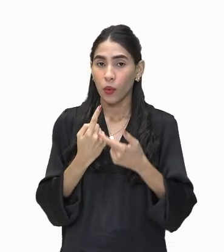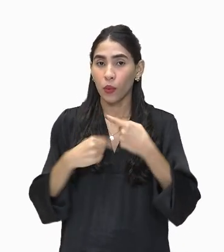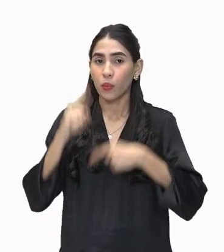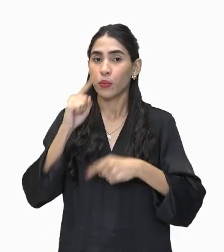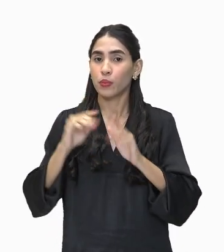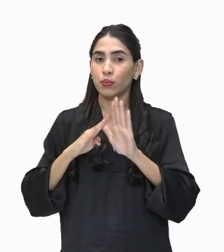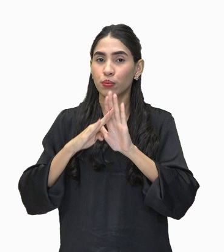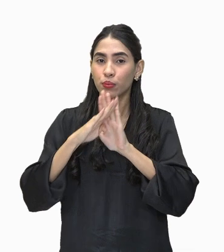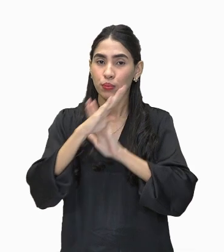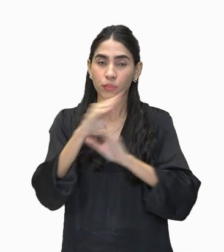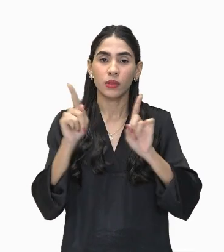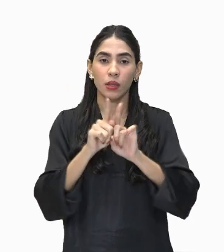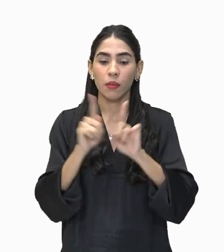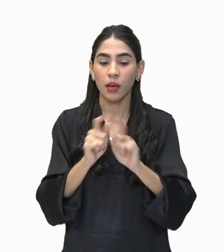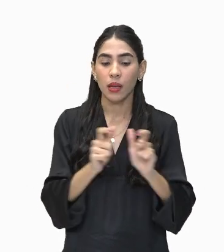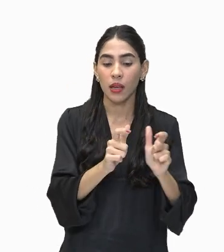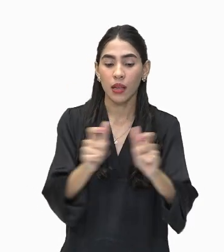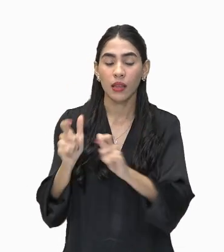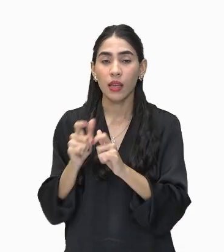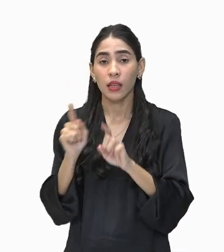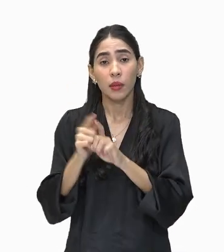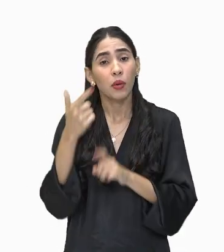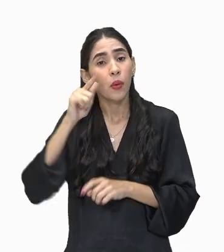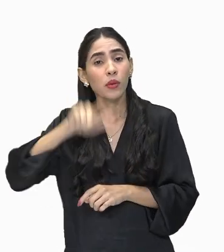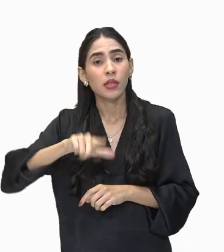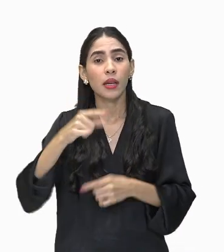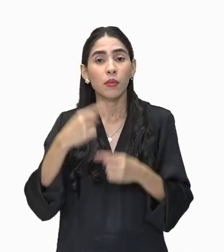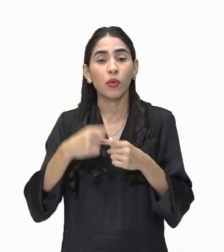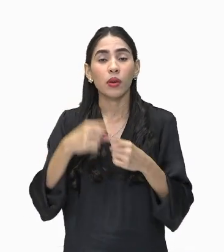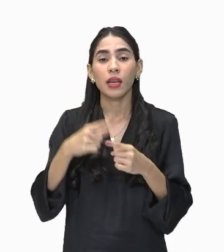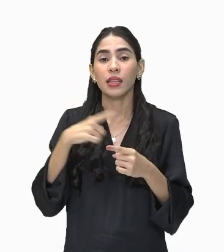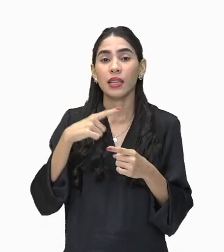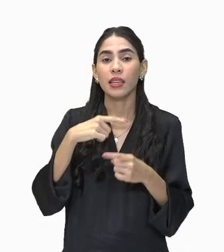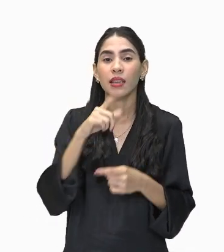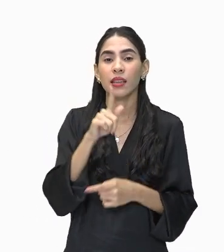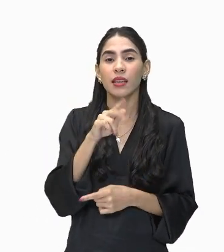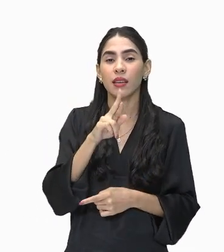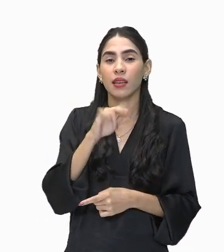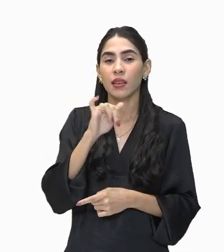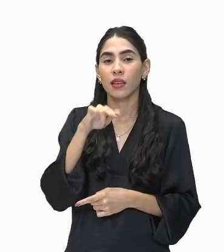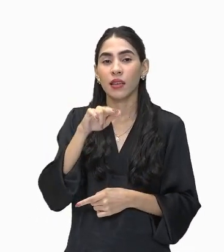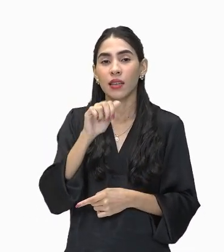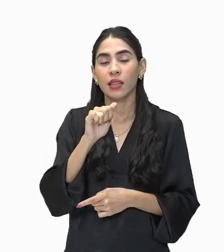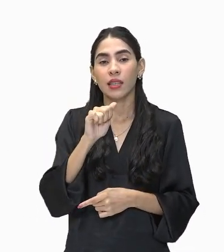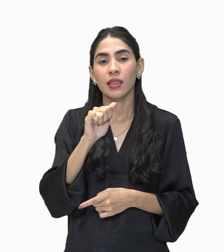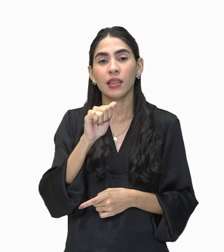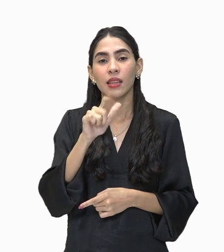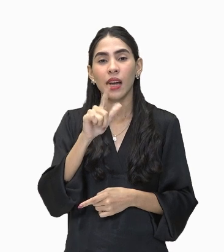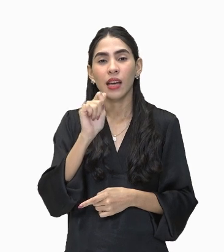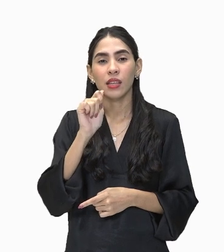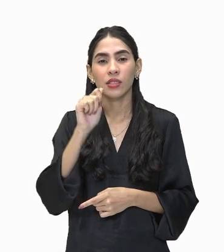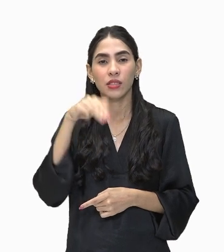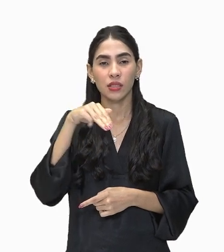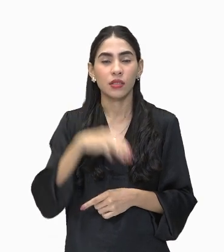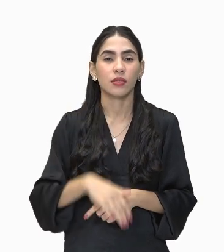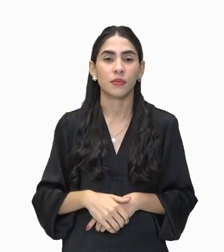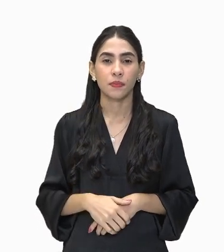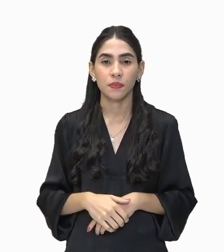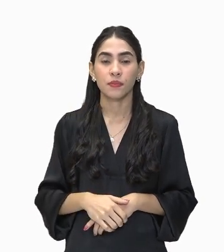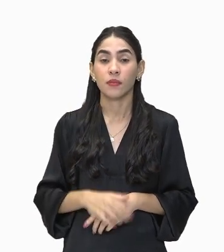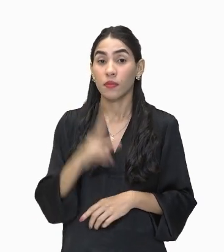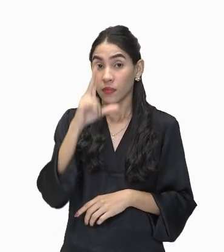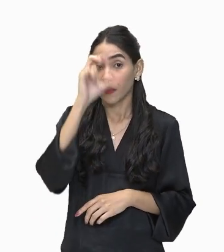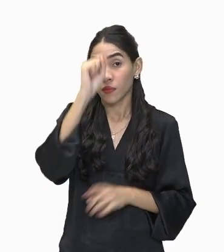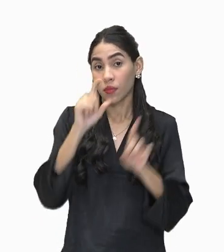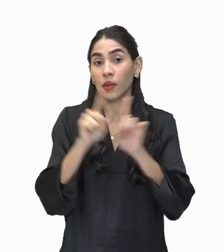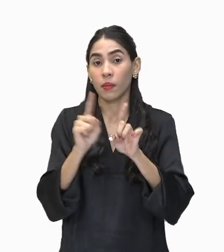muitas dessas terras são conquistadas, muitas vezes, pela questão da grilagem, né? A grilagem ela é muito forte